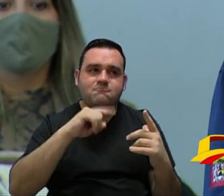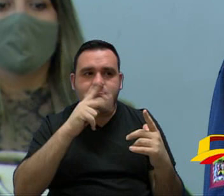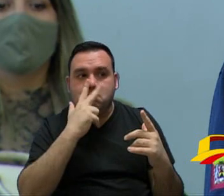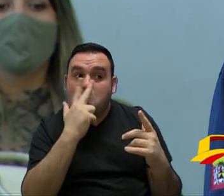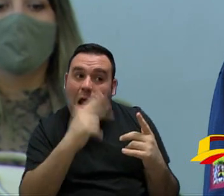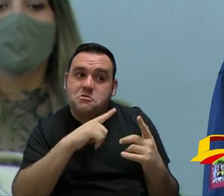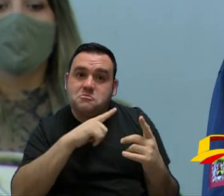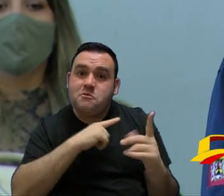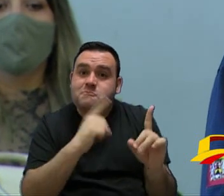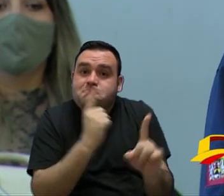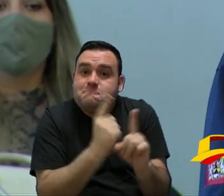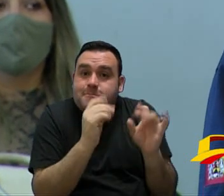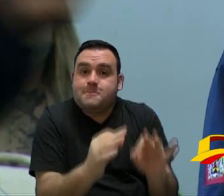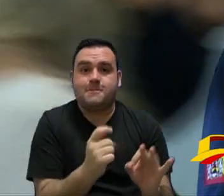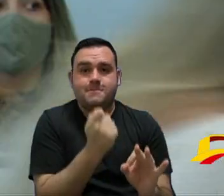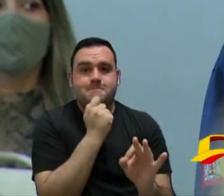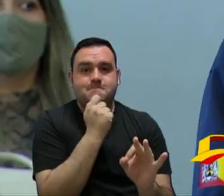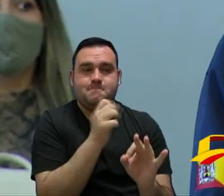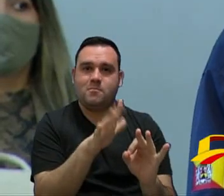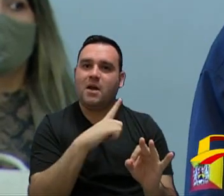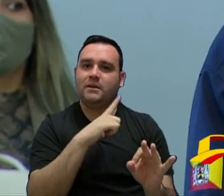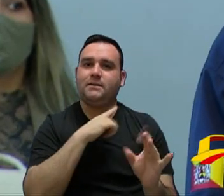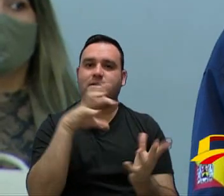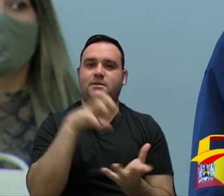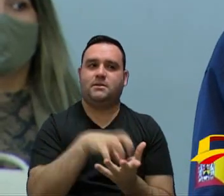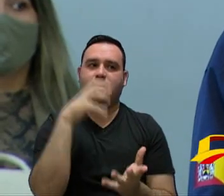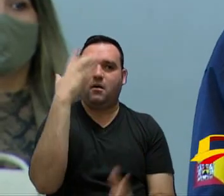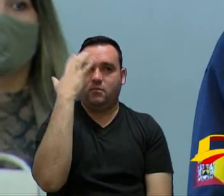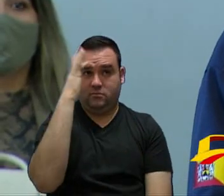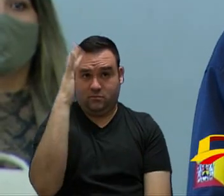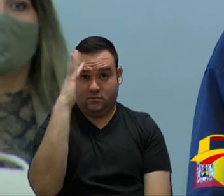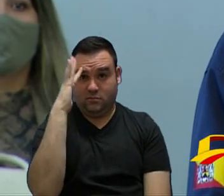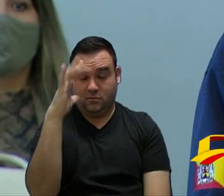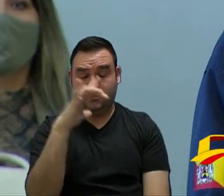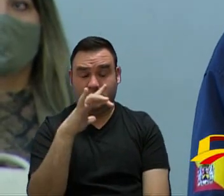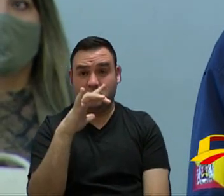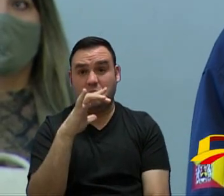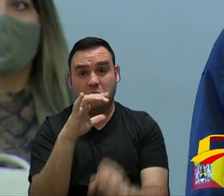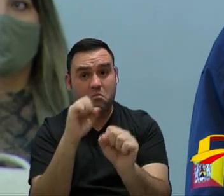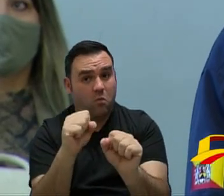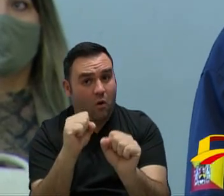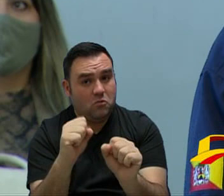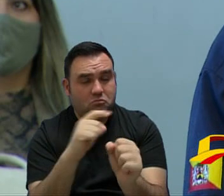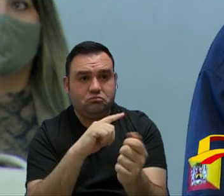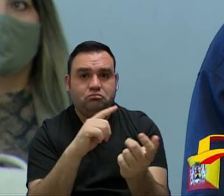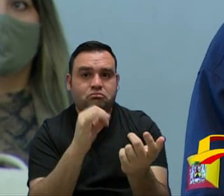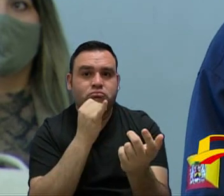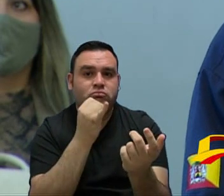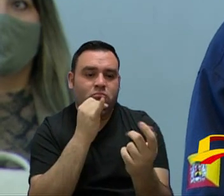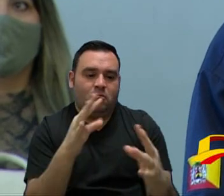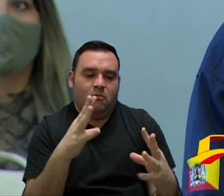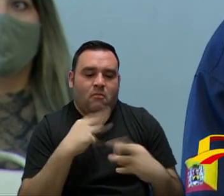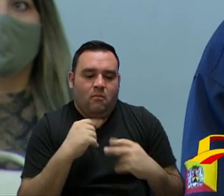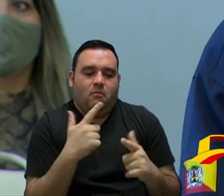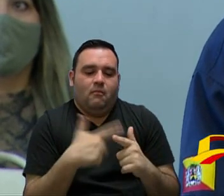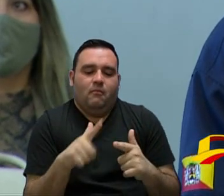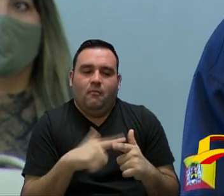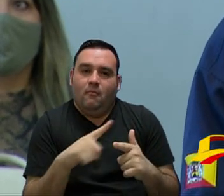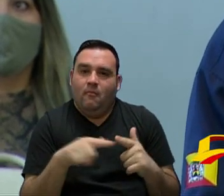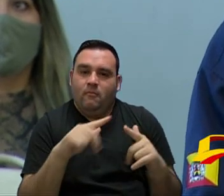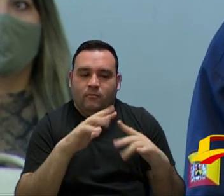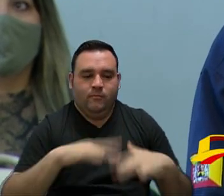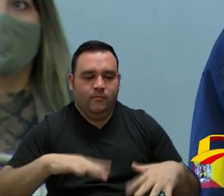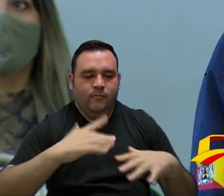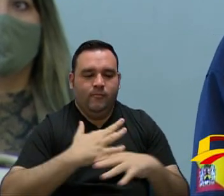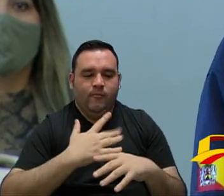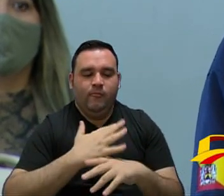não só confirmados mas que a central entende que possa gerar algum problema assim